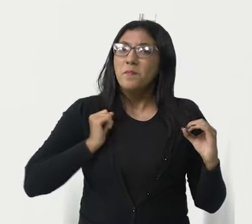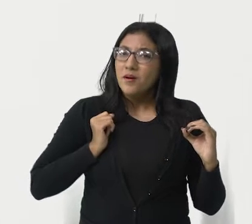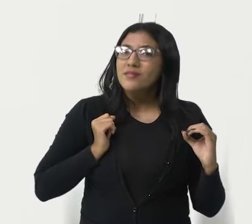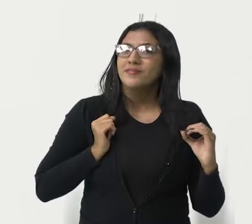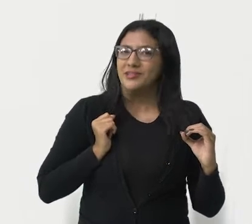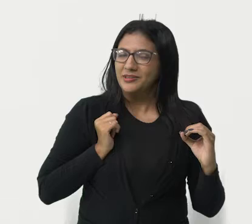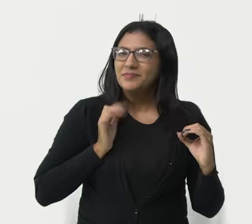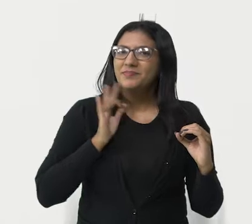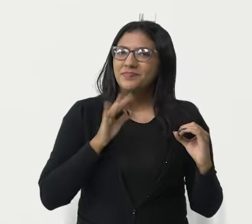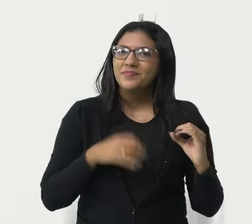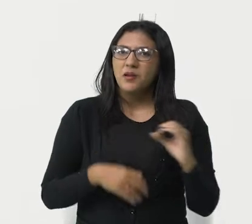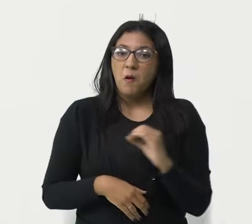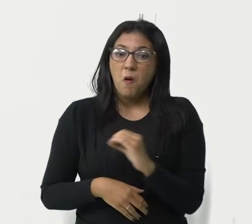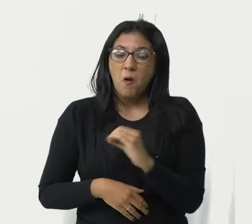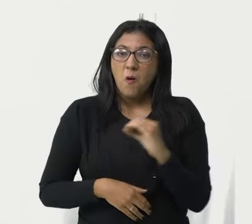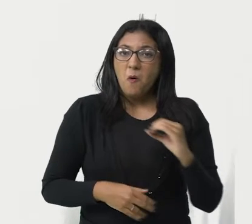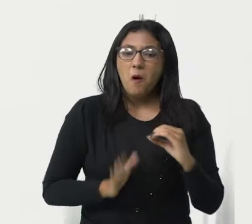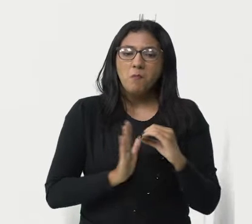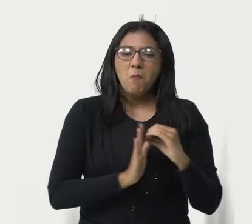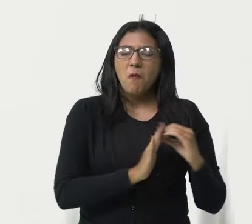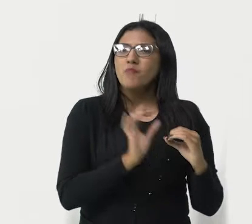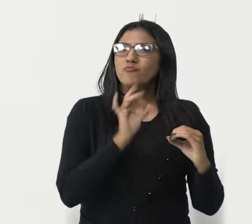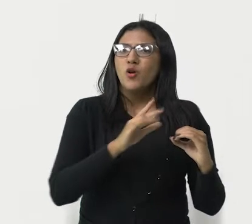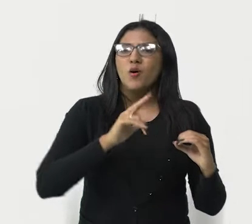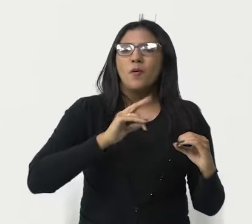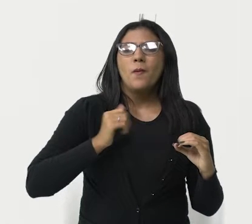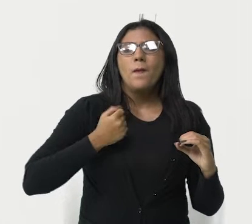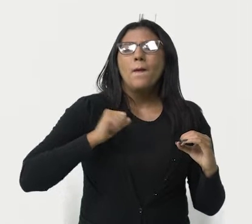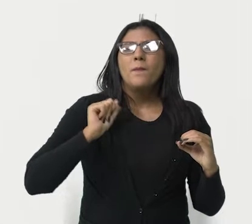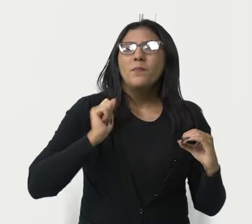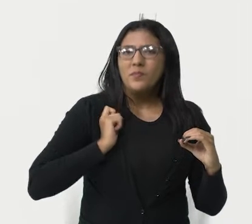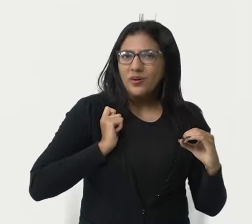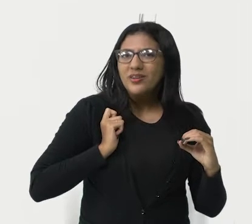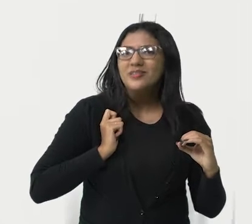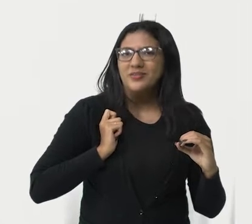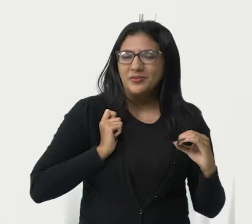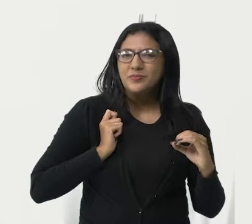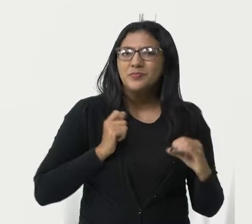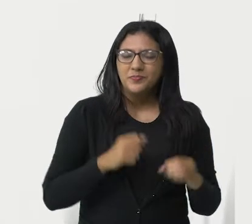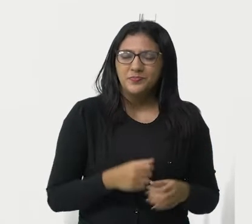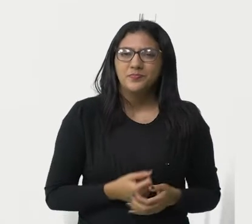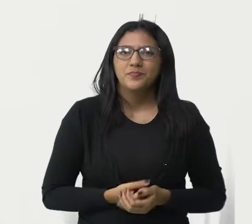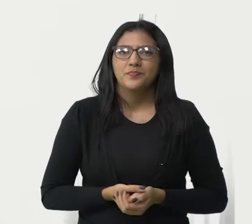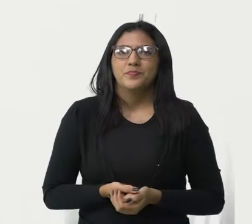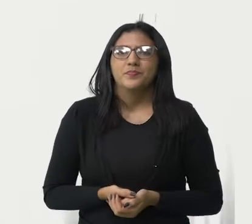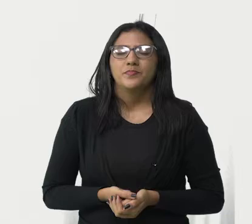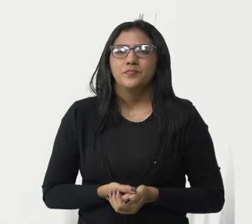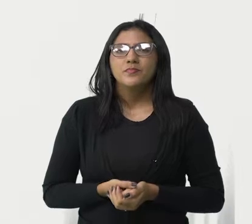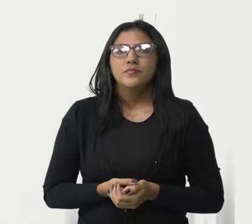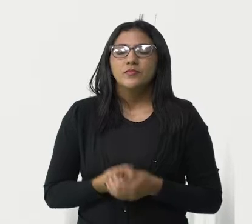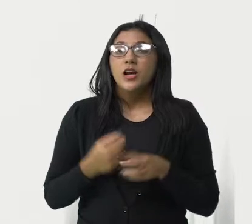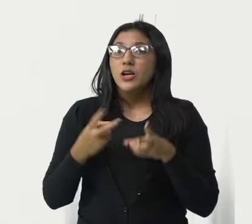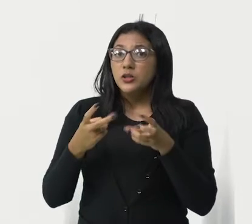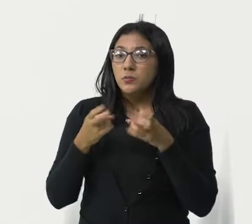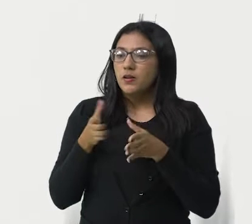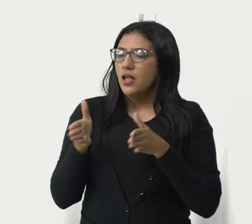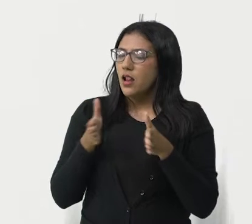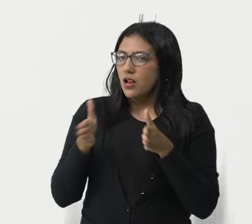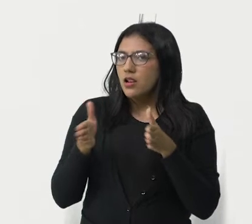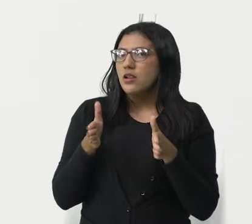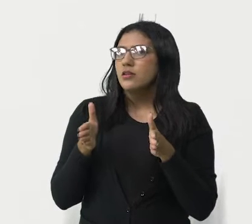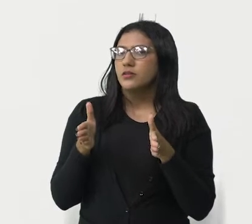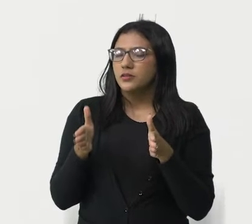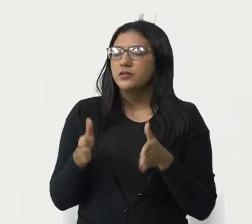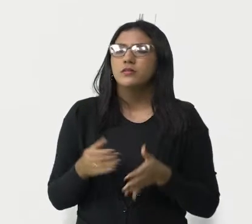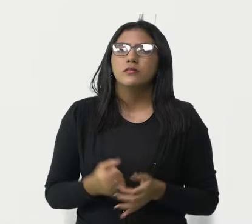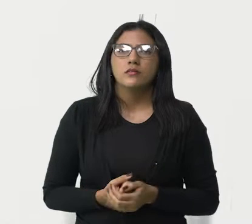mesmo, pertence à Espanha, tá? A gente vai verificar nesse período, ok? Então,